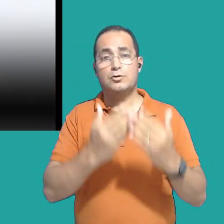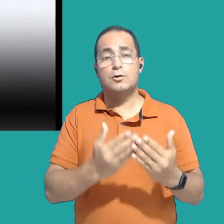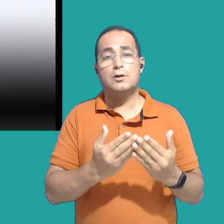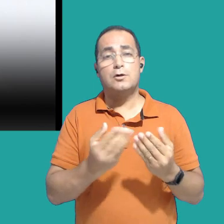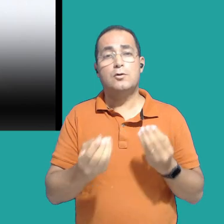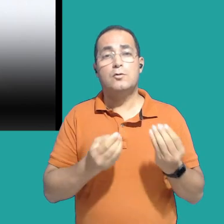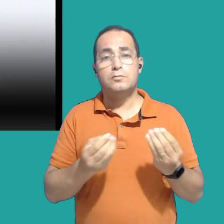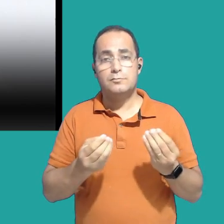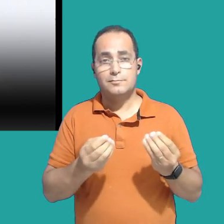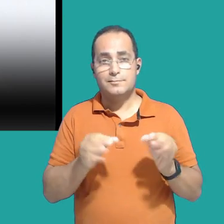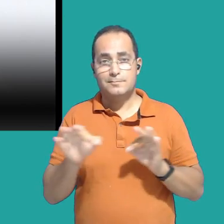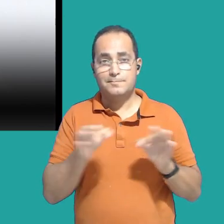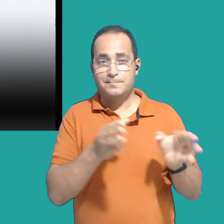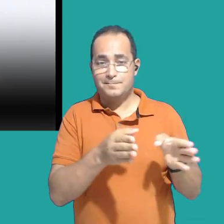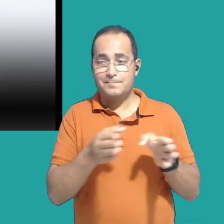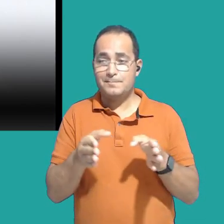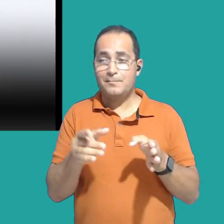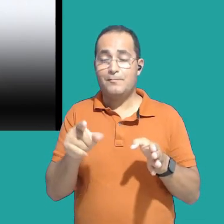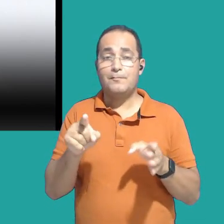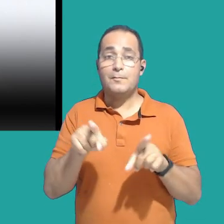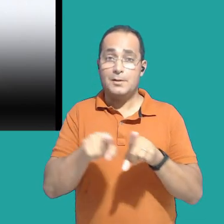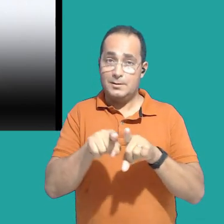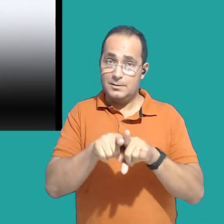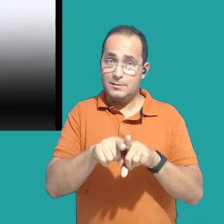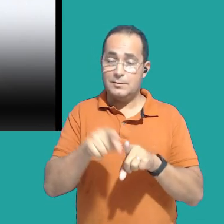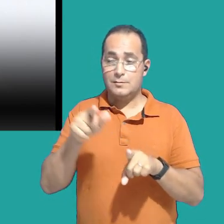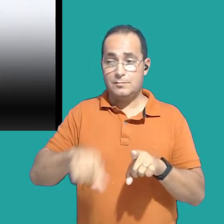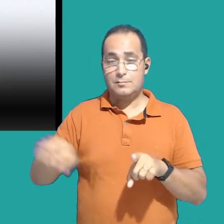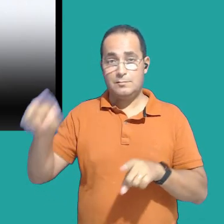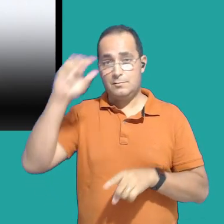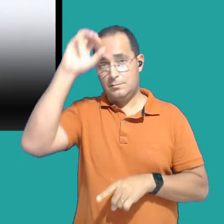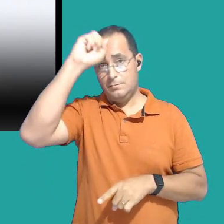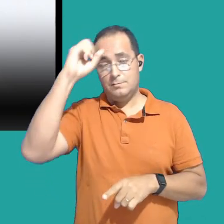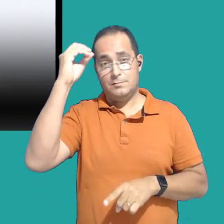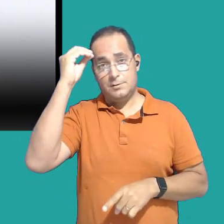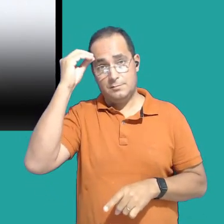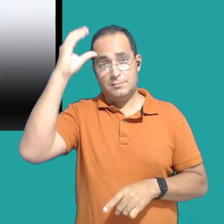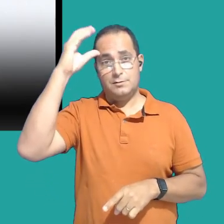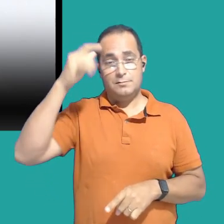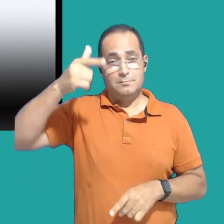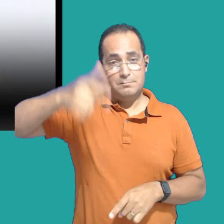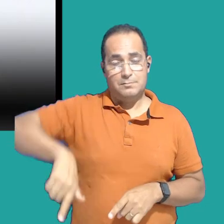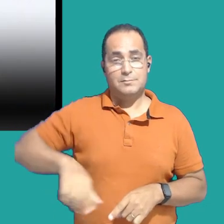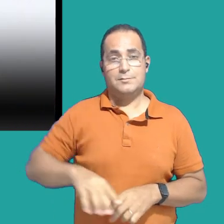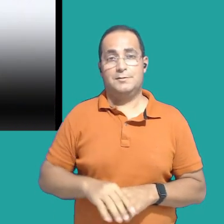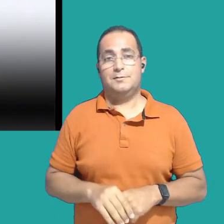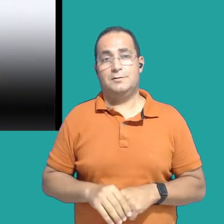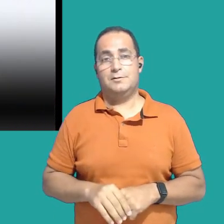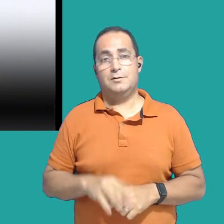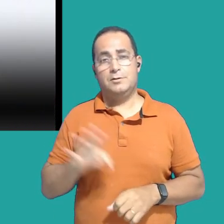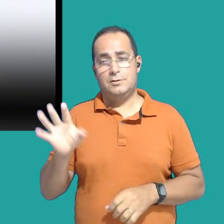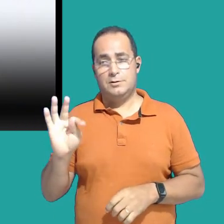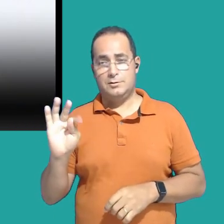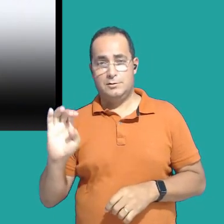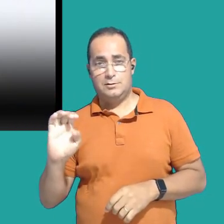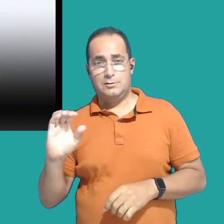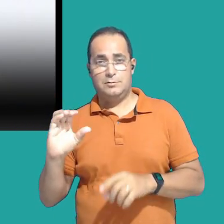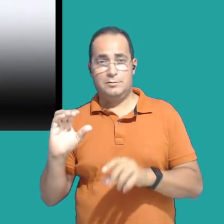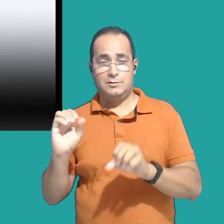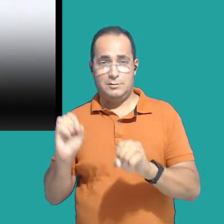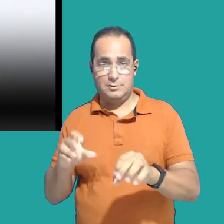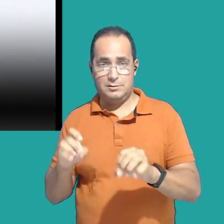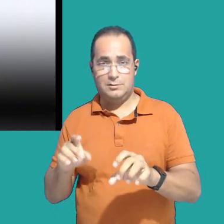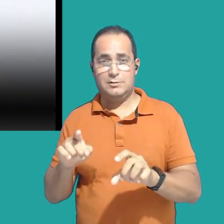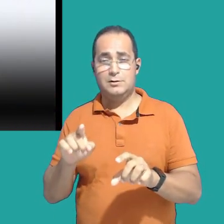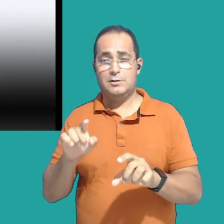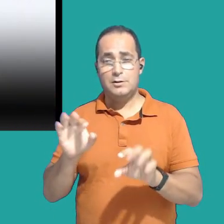como funciona a escola, mas também como aprender mais, né? Utilizando aquela tecnologia